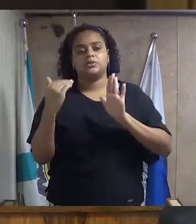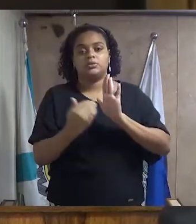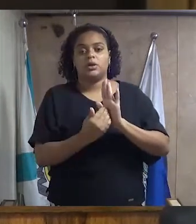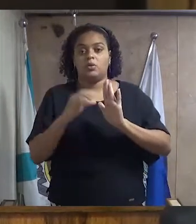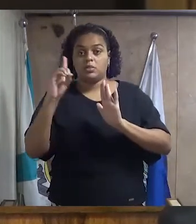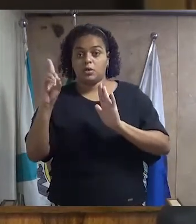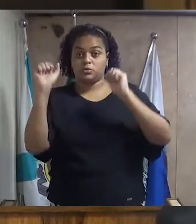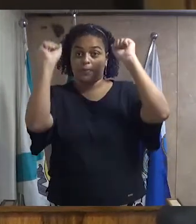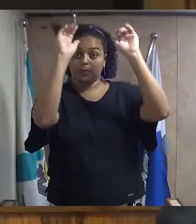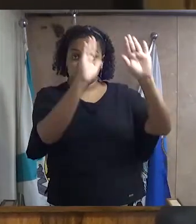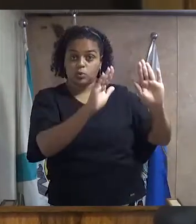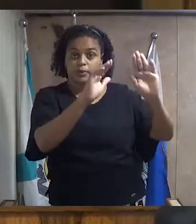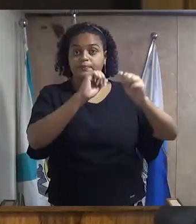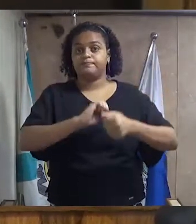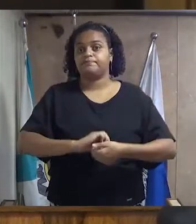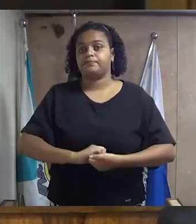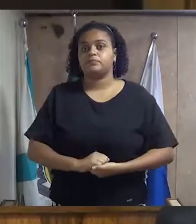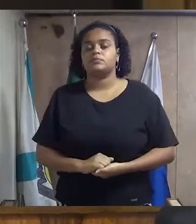com Deus.